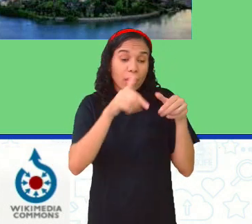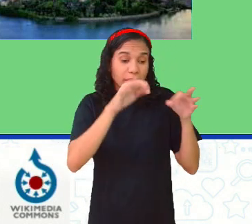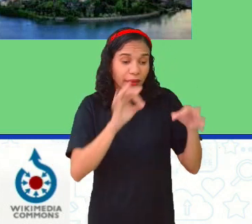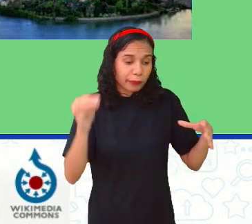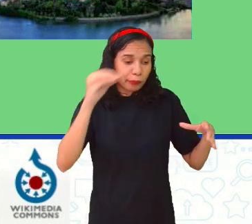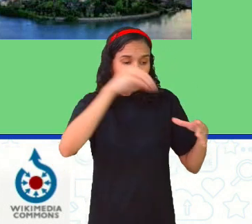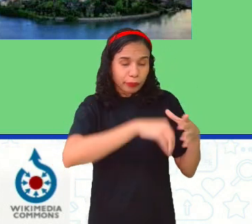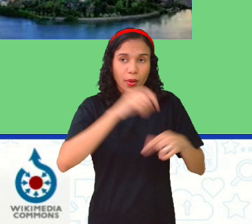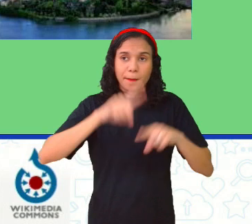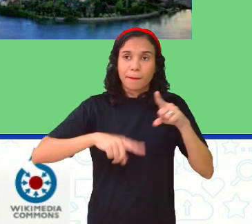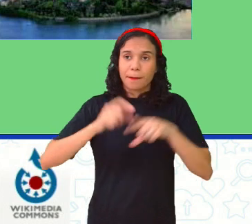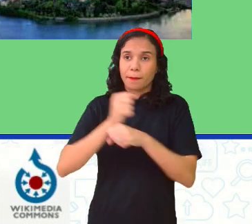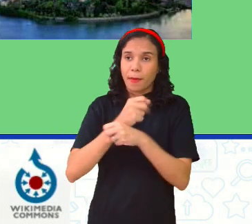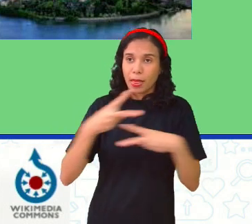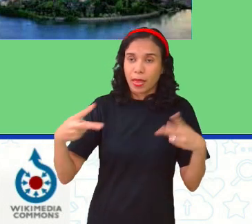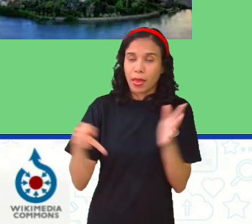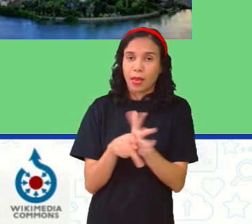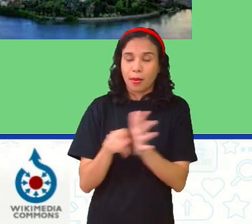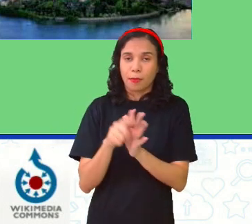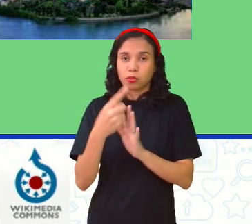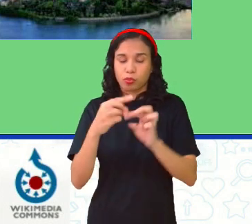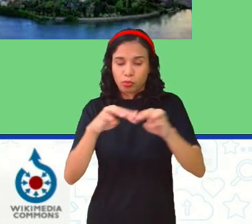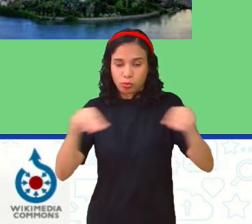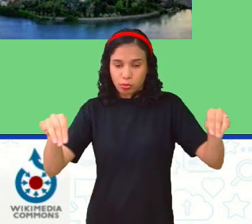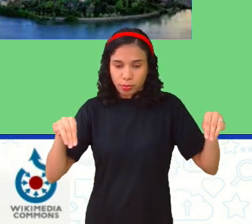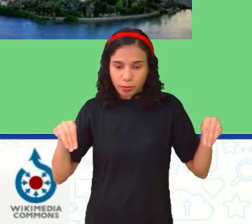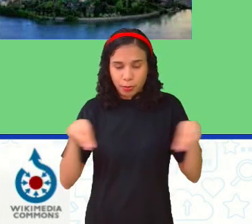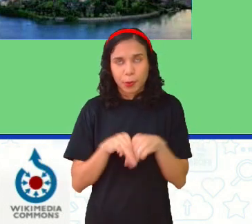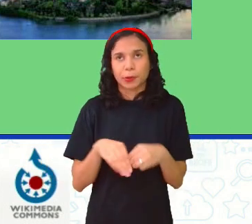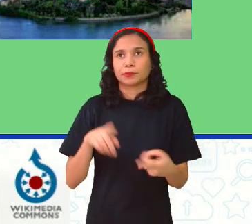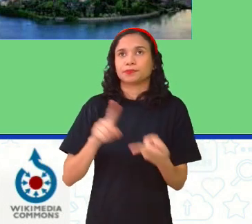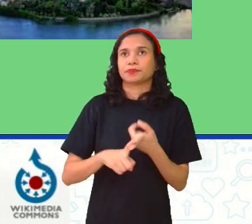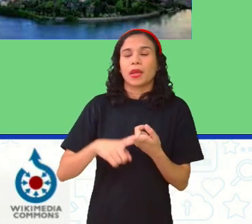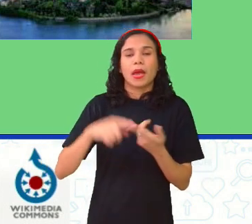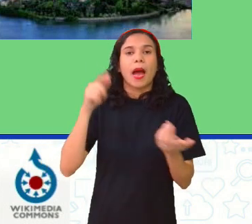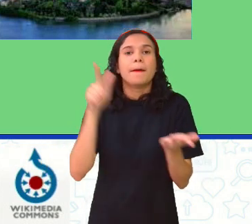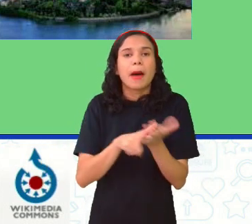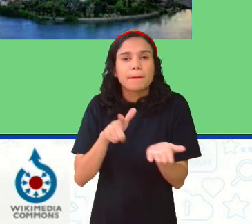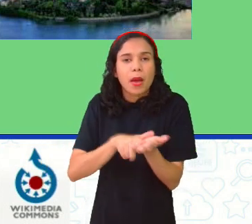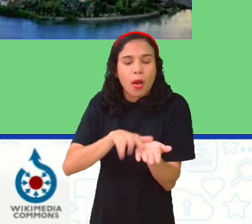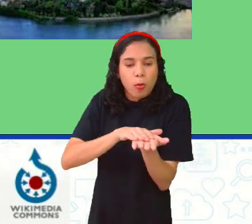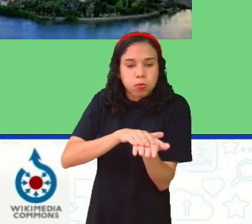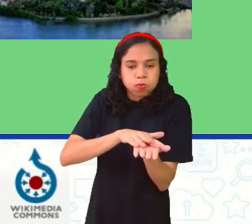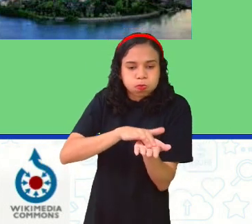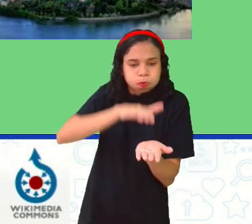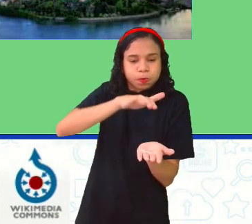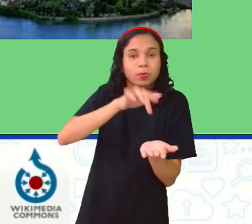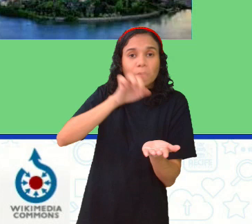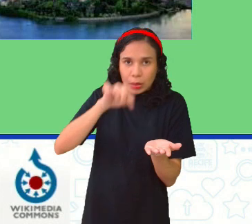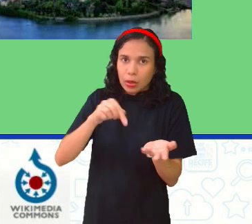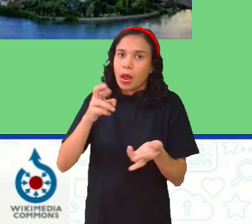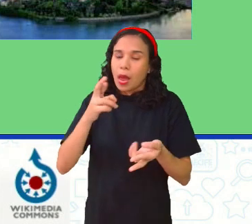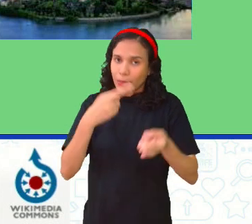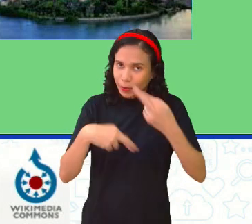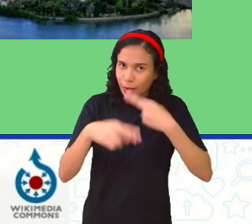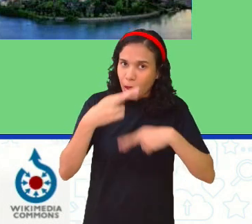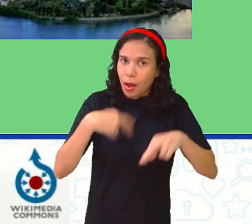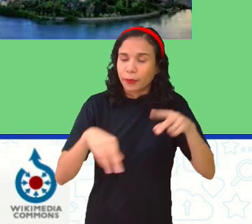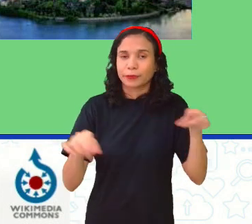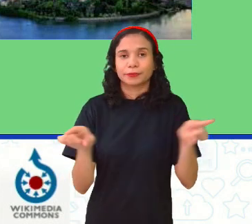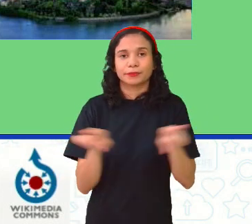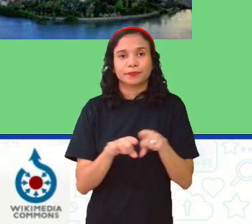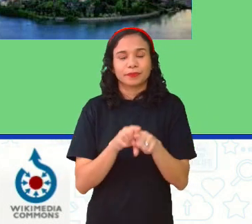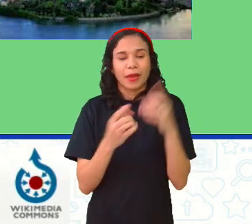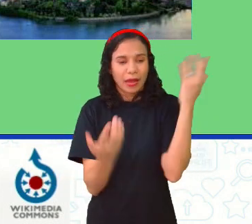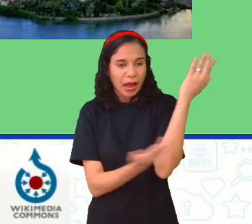de até 1 metro cúbico por dia. A questão do papelão, que às vezes ele é reciclado, não é? A